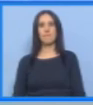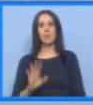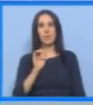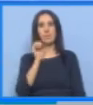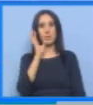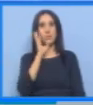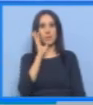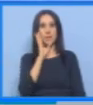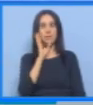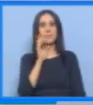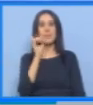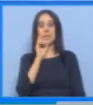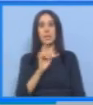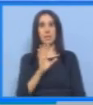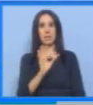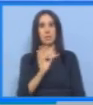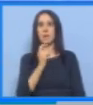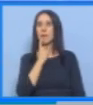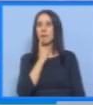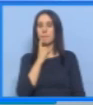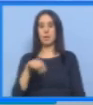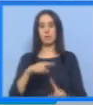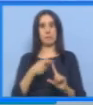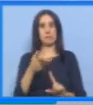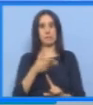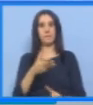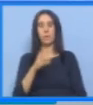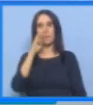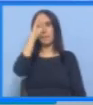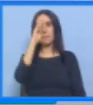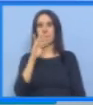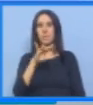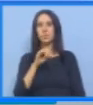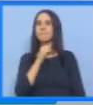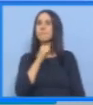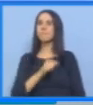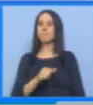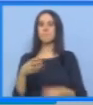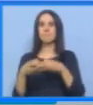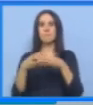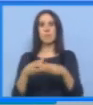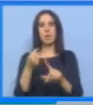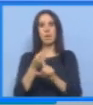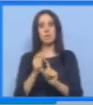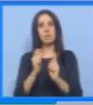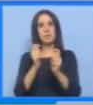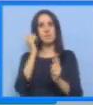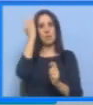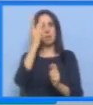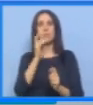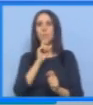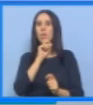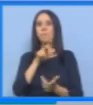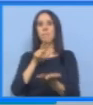Olá, muito boa tarde. No dia 14 de abril deste ano, o Papa Francisco autorizava a Congregação para a Causa dos Santos a